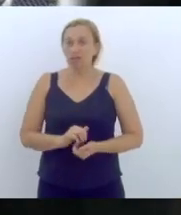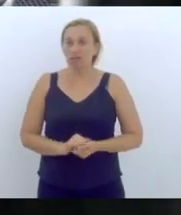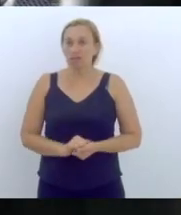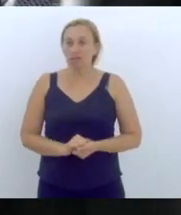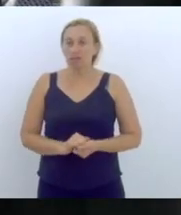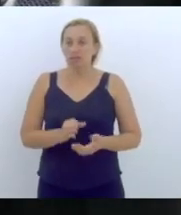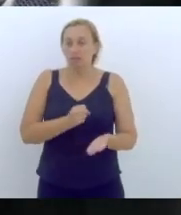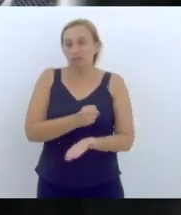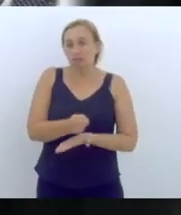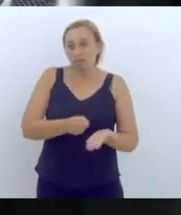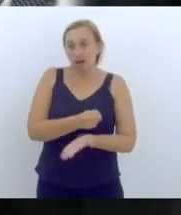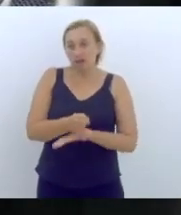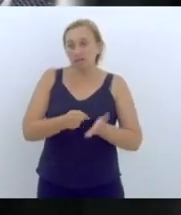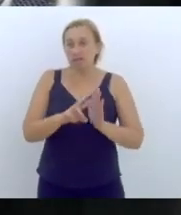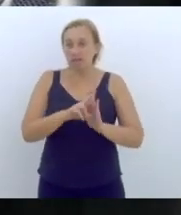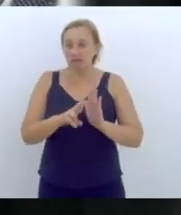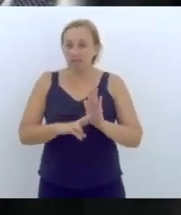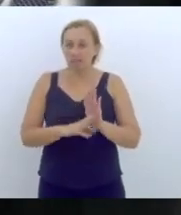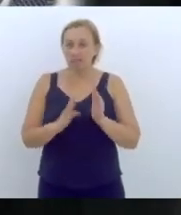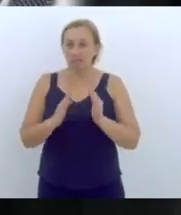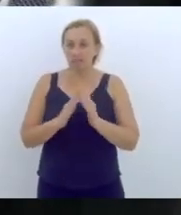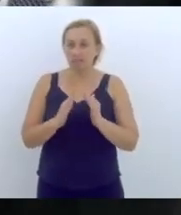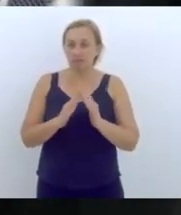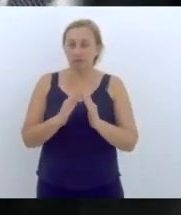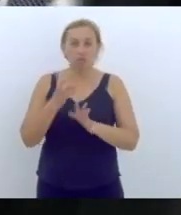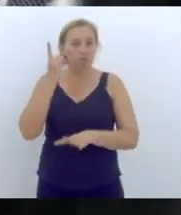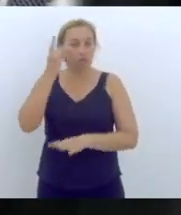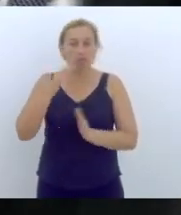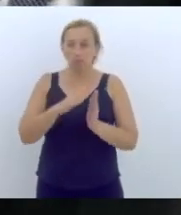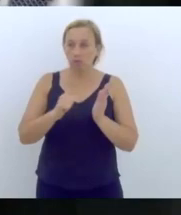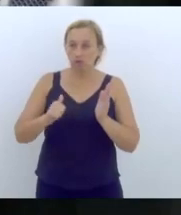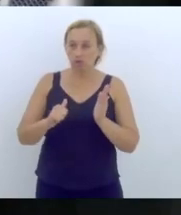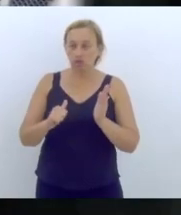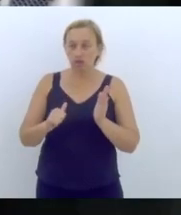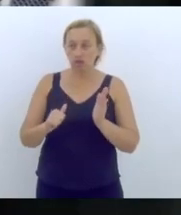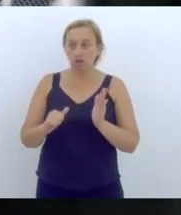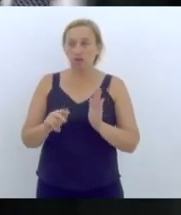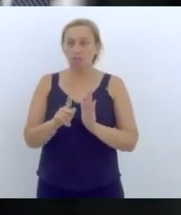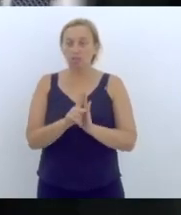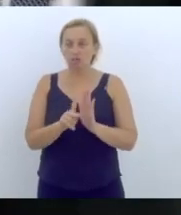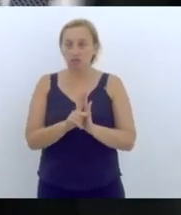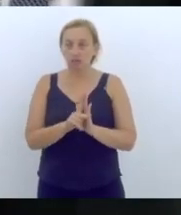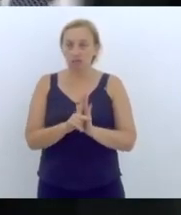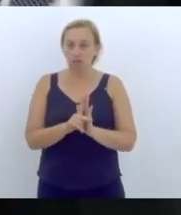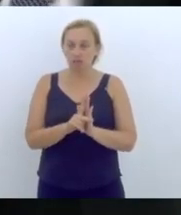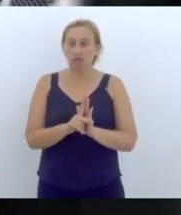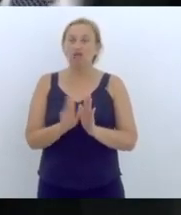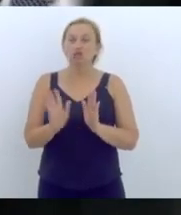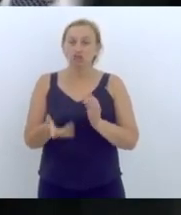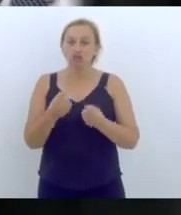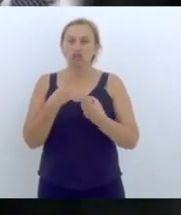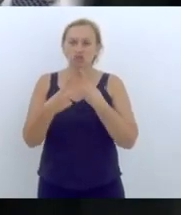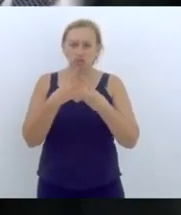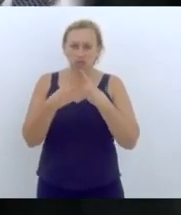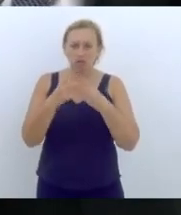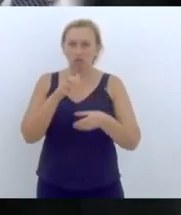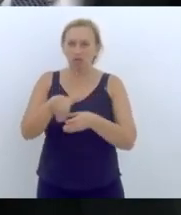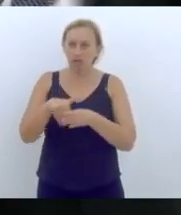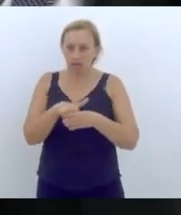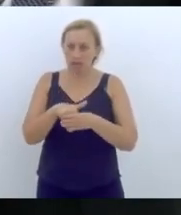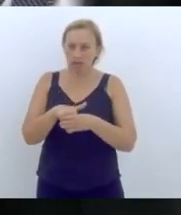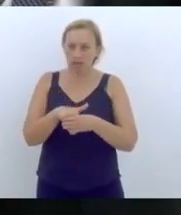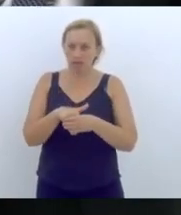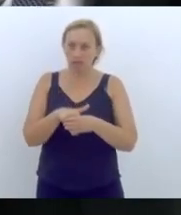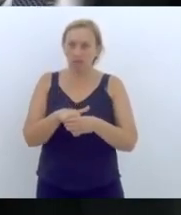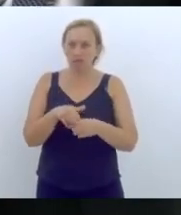com base no regimento, que o deputado não pode tirar o projeto a partir do momento que ele já está em discussão, em votação, com votação, inclusive, de